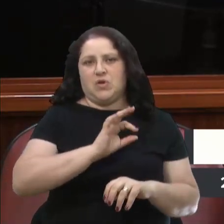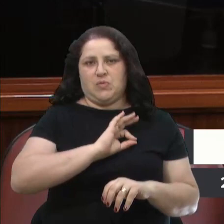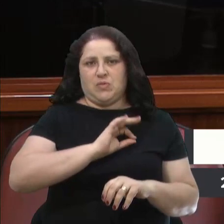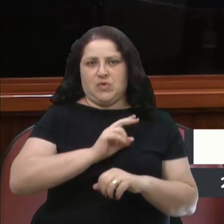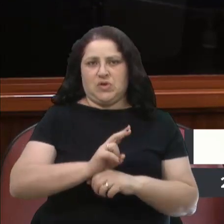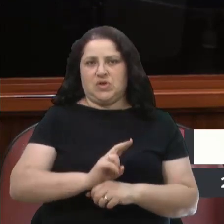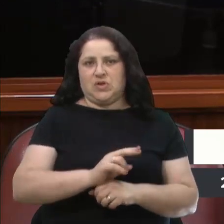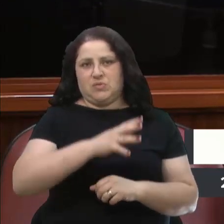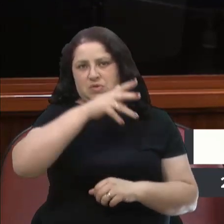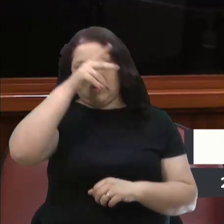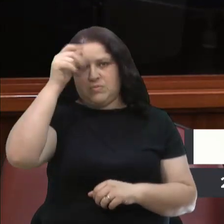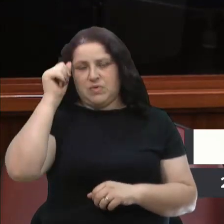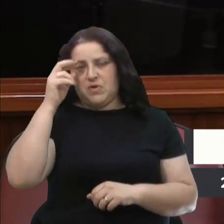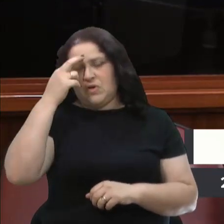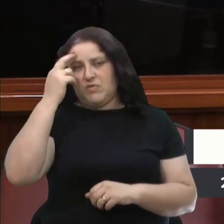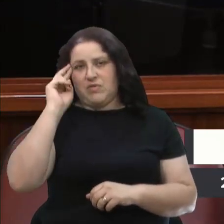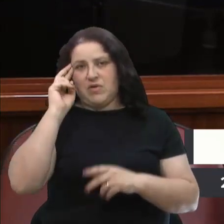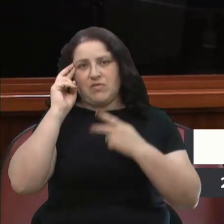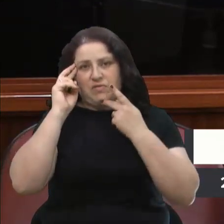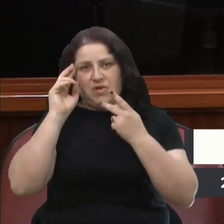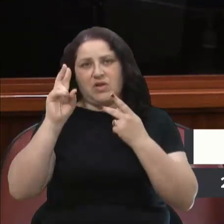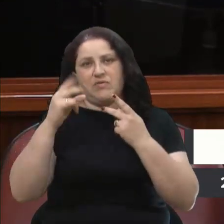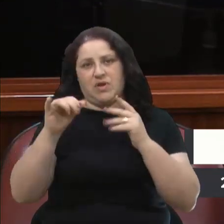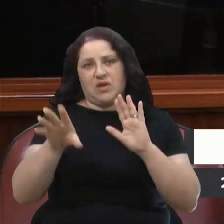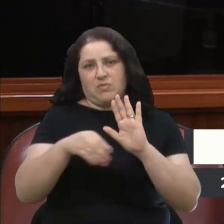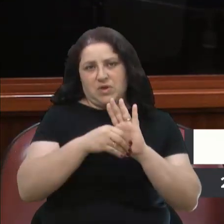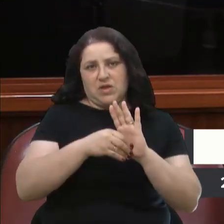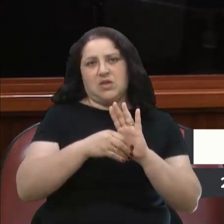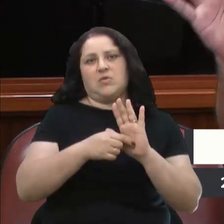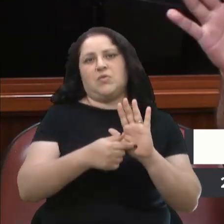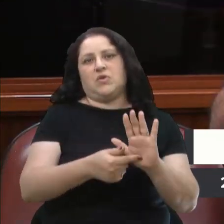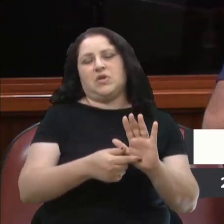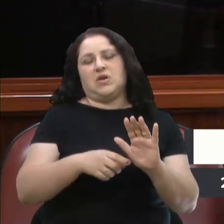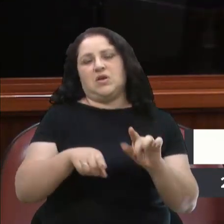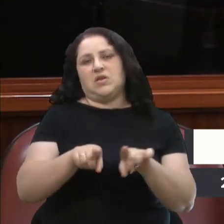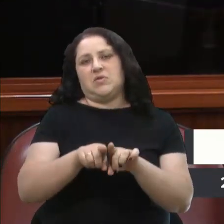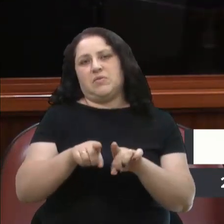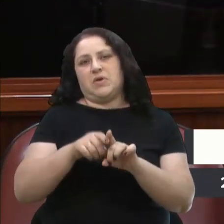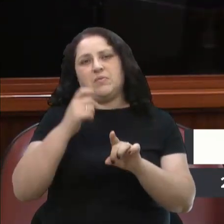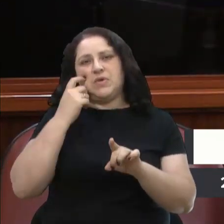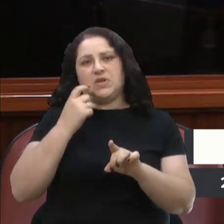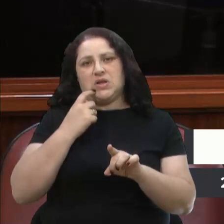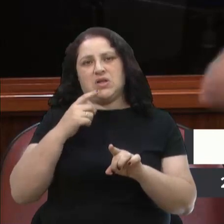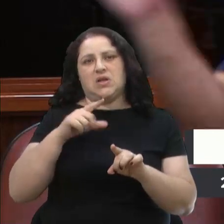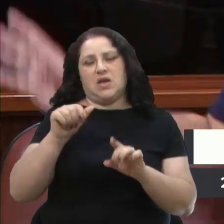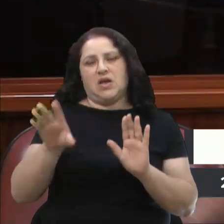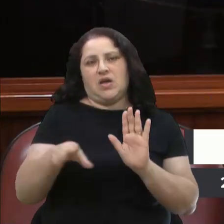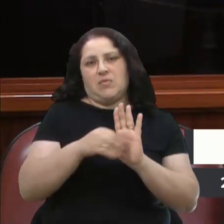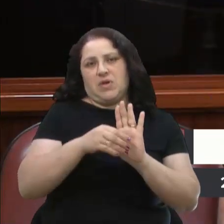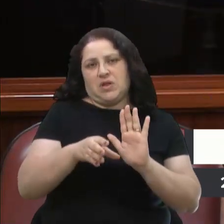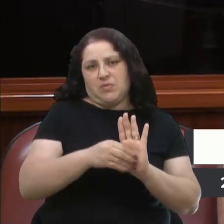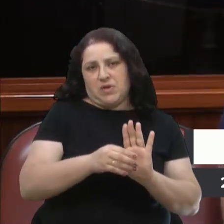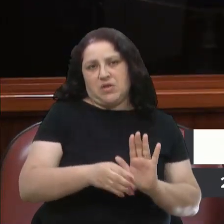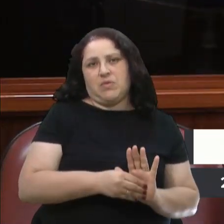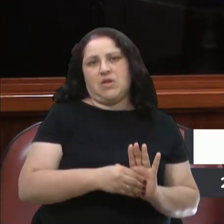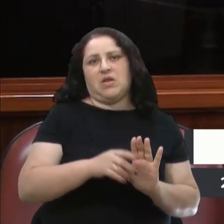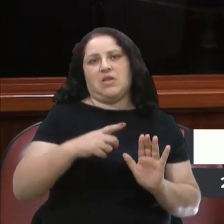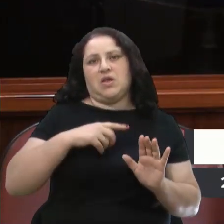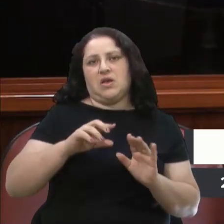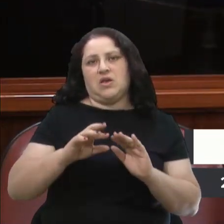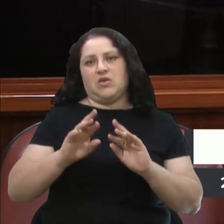vereador Rafael já disse que vai apresentar a emenda, o vereador Petrini. Então, são emendas que divergem